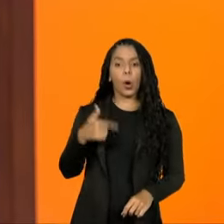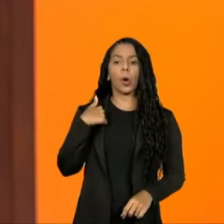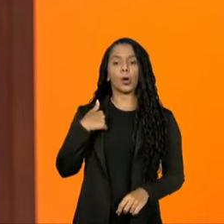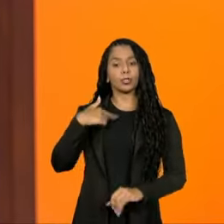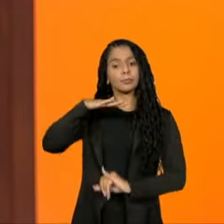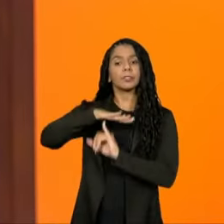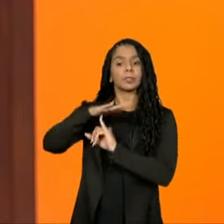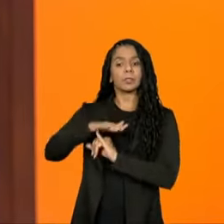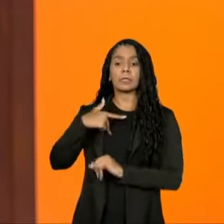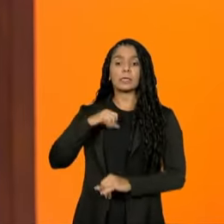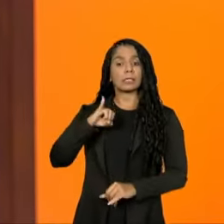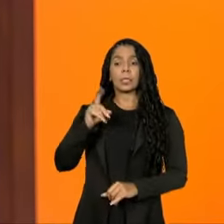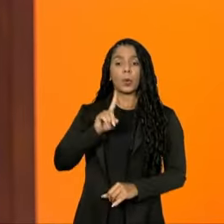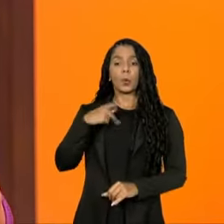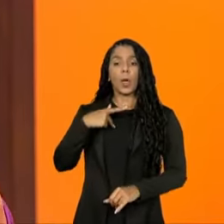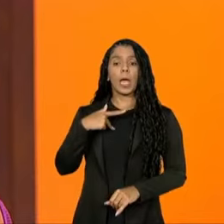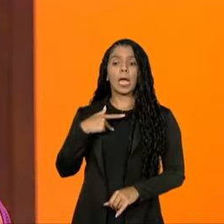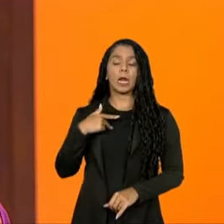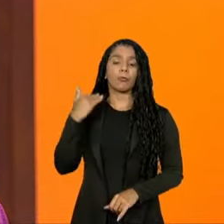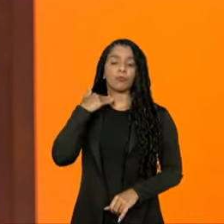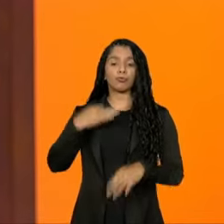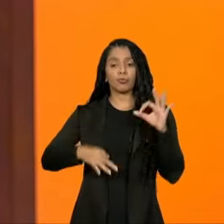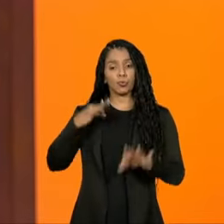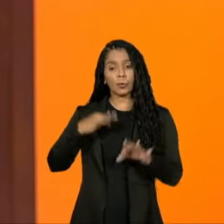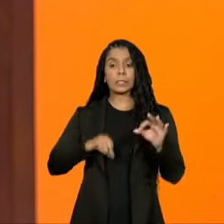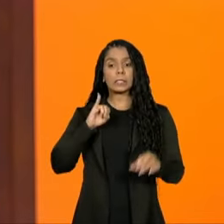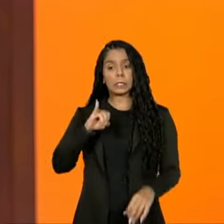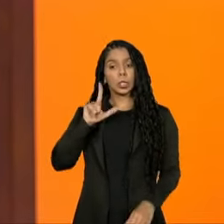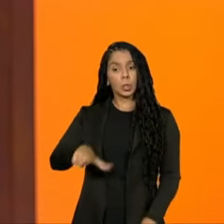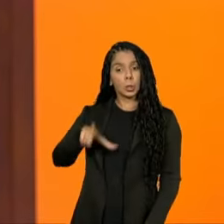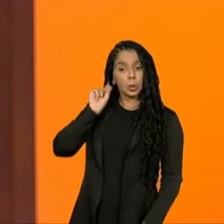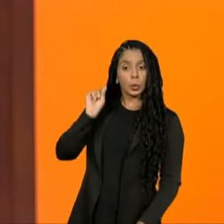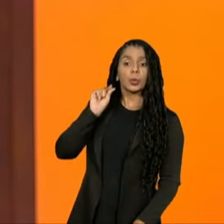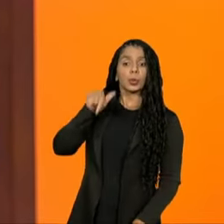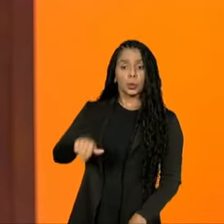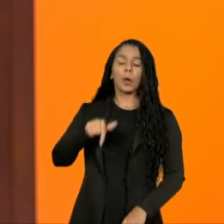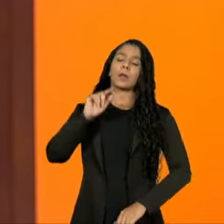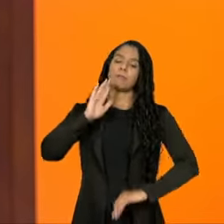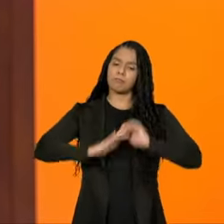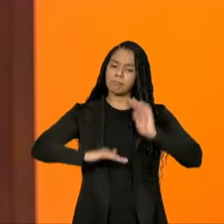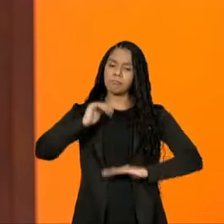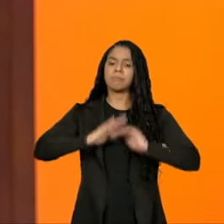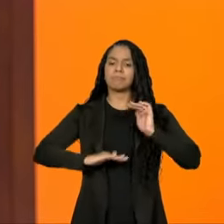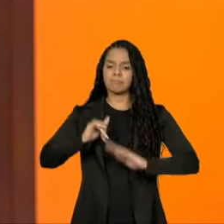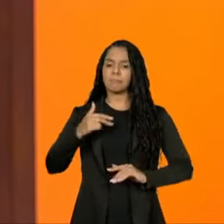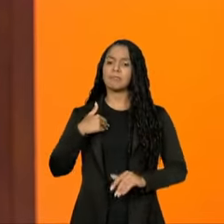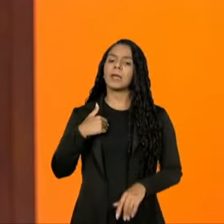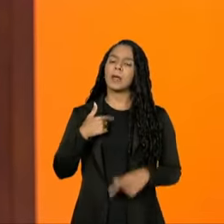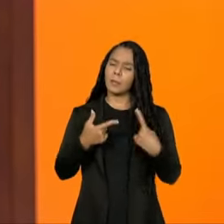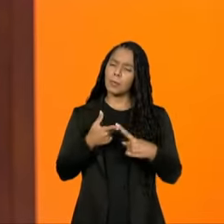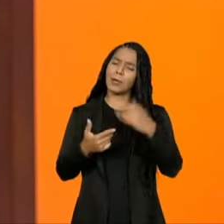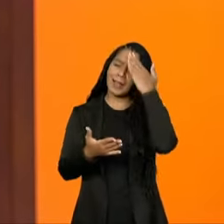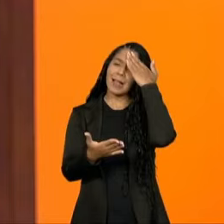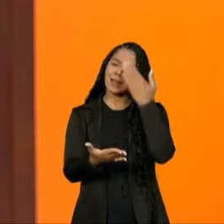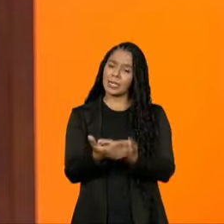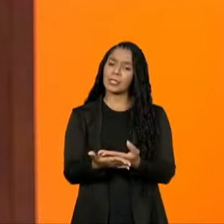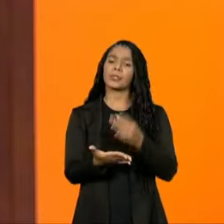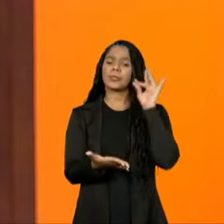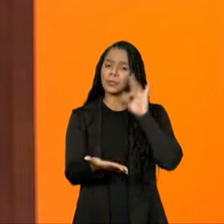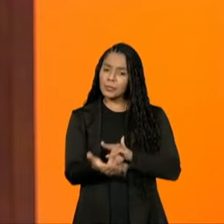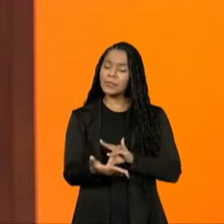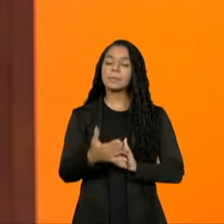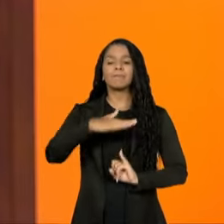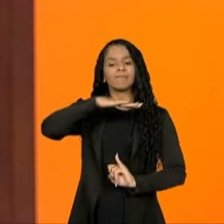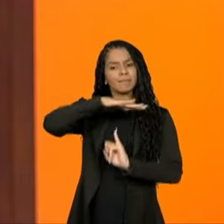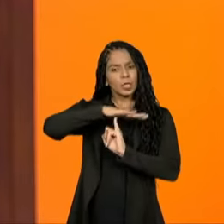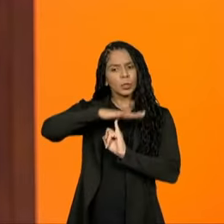carreira. Claro, claro. Se eu escolhi essa profissão, é porque eu acredito de verdade que as instituições, se fortalecidas